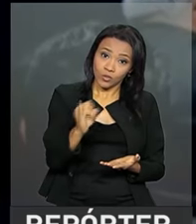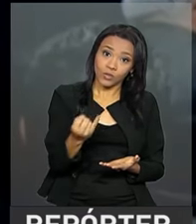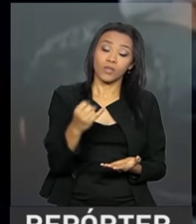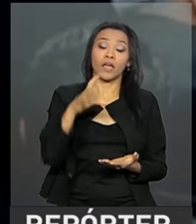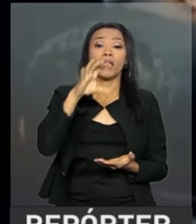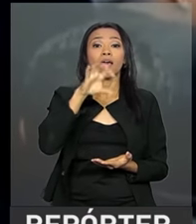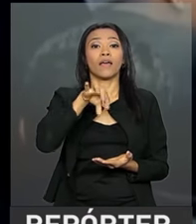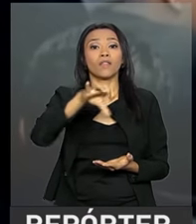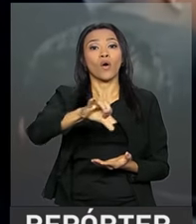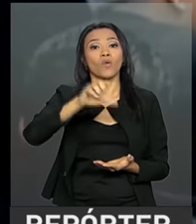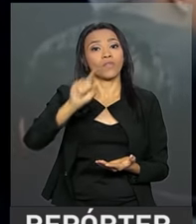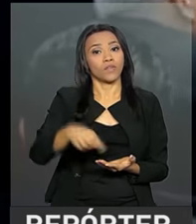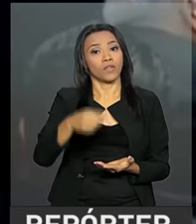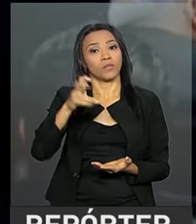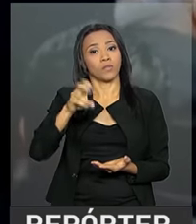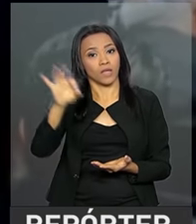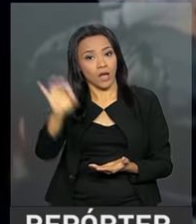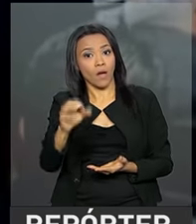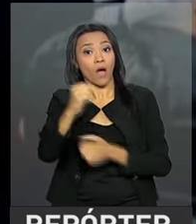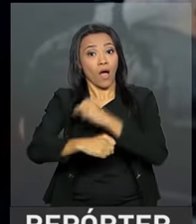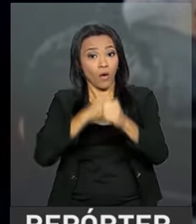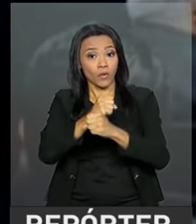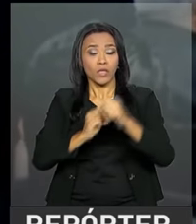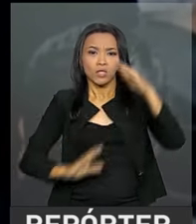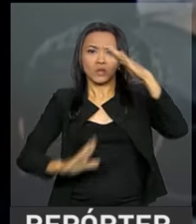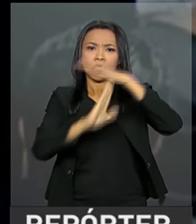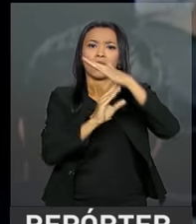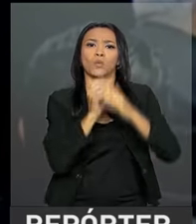ano e o teto de financiamento é de